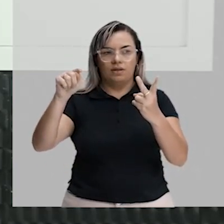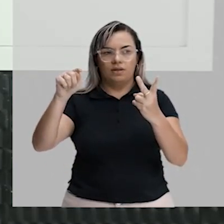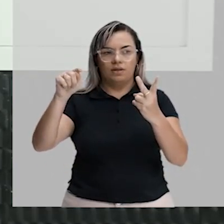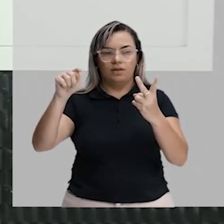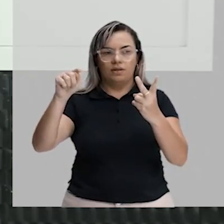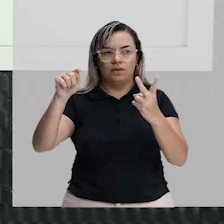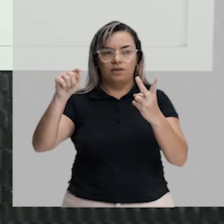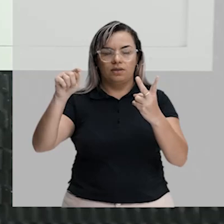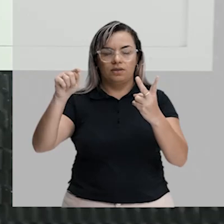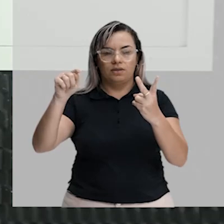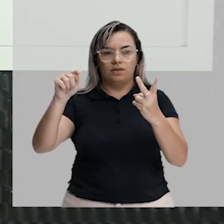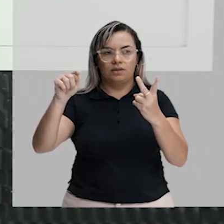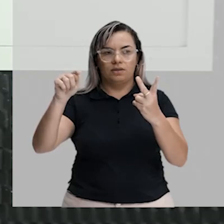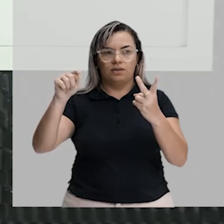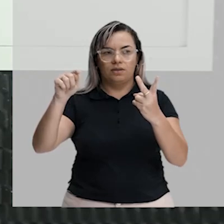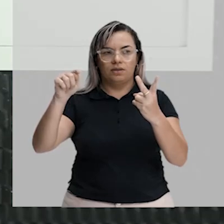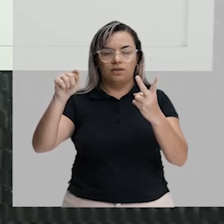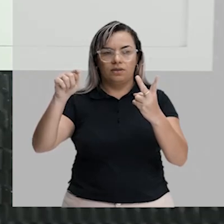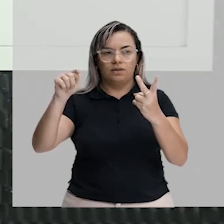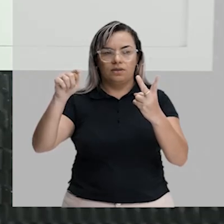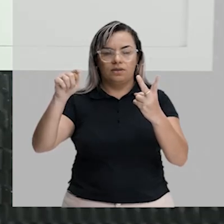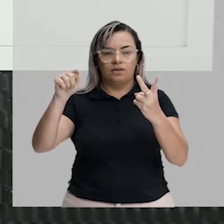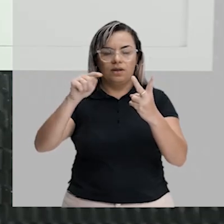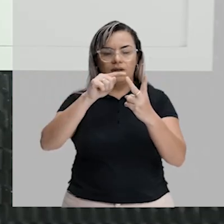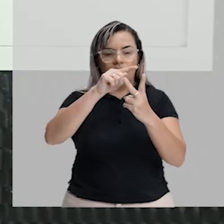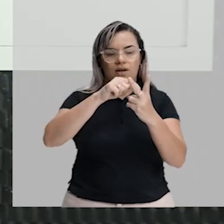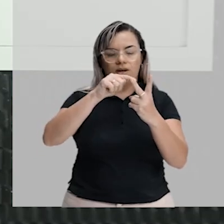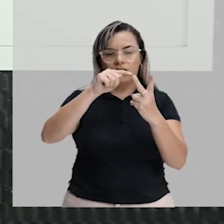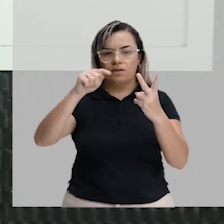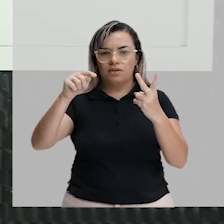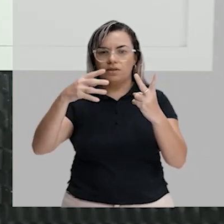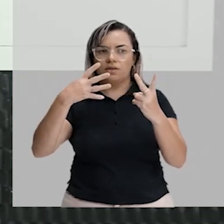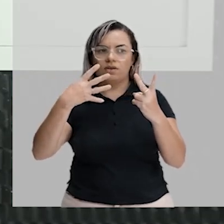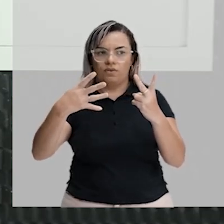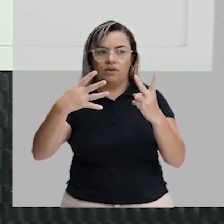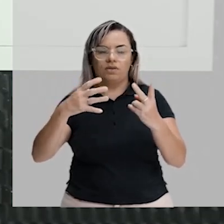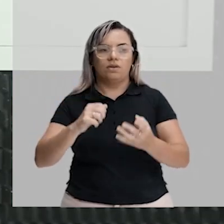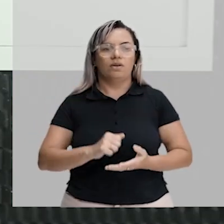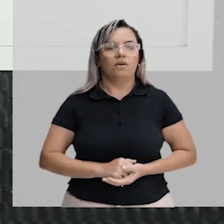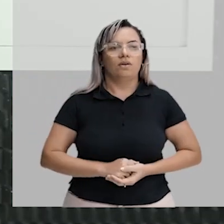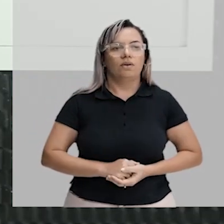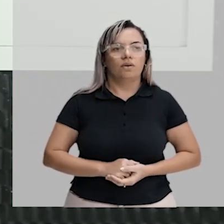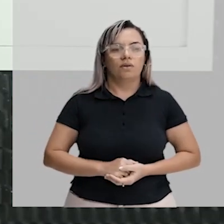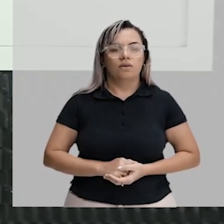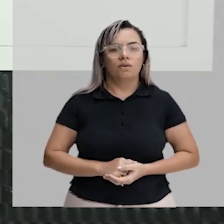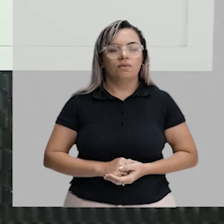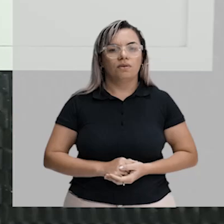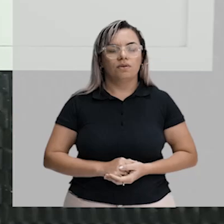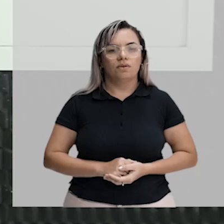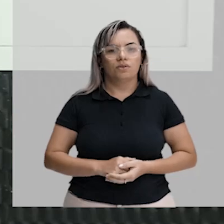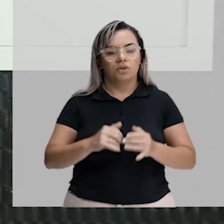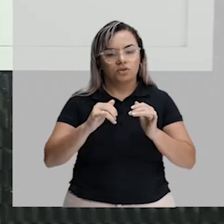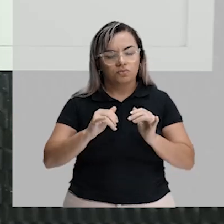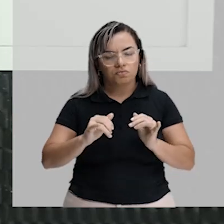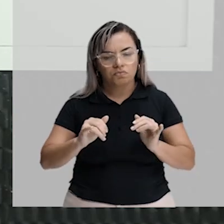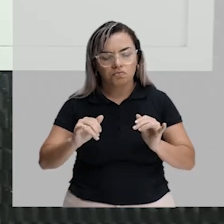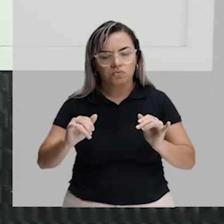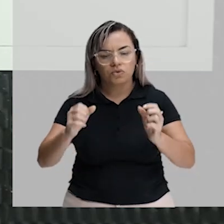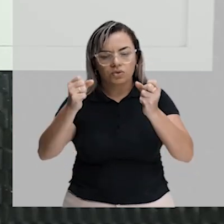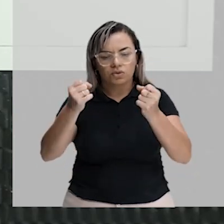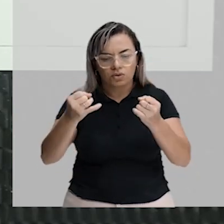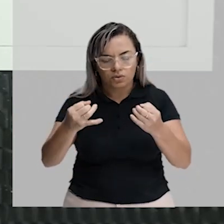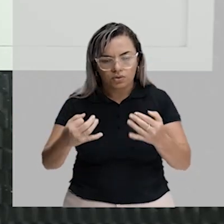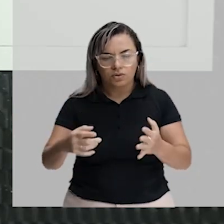que a raiz desse polinômio é 4, ele está te dando uma informação. e já está te informando, te